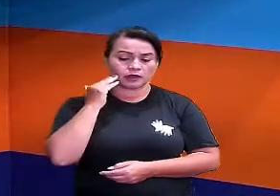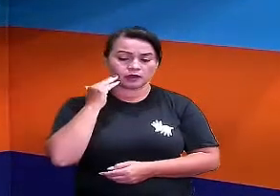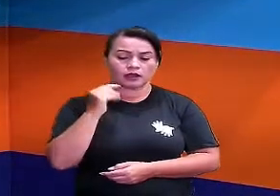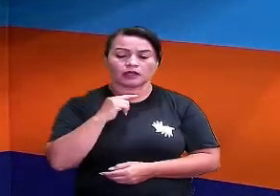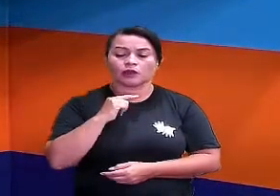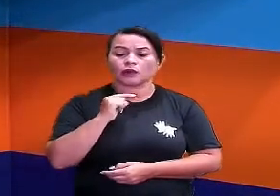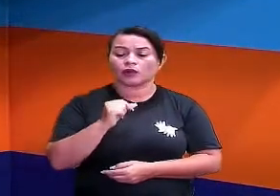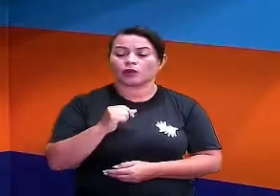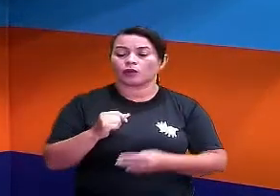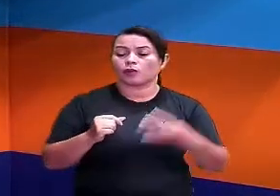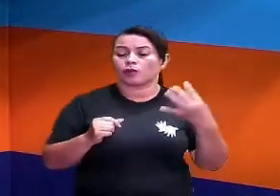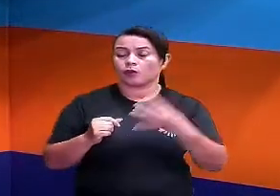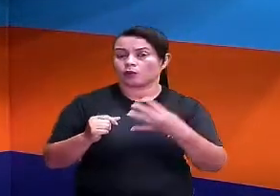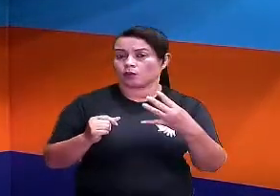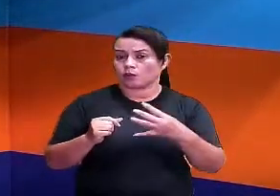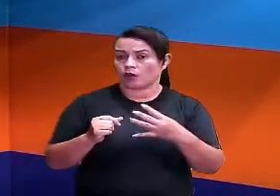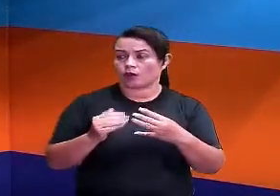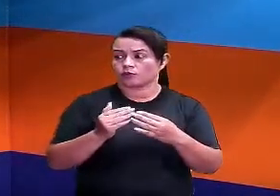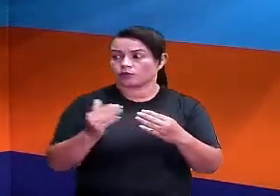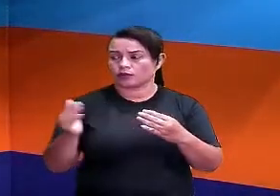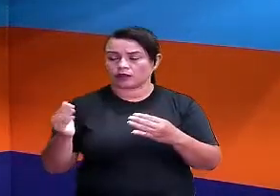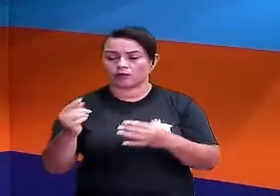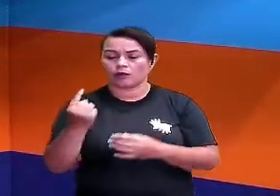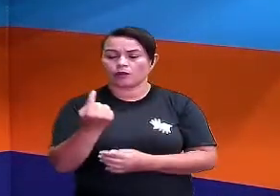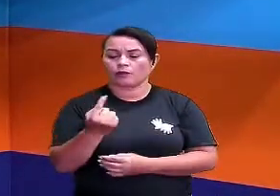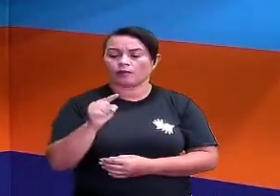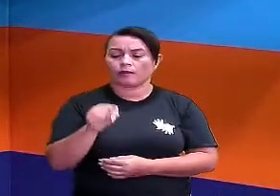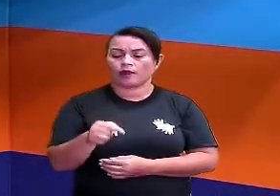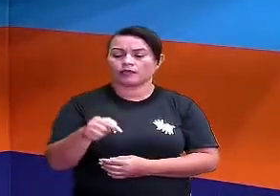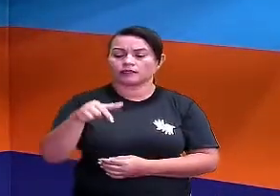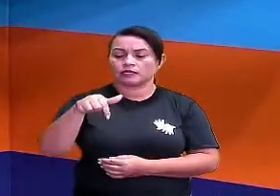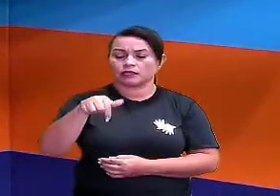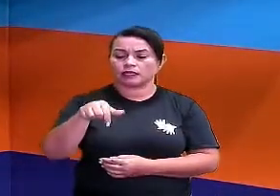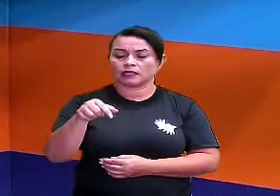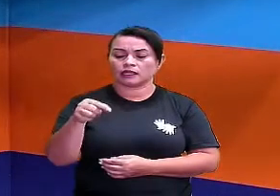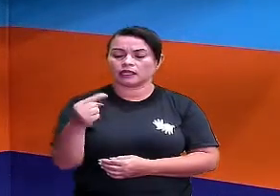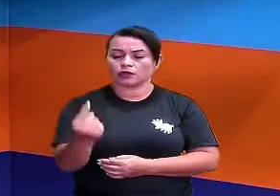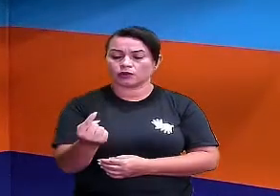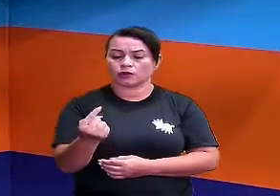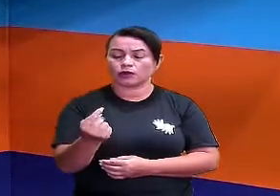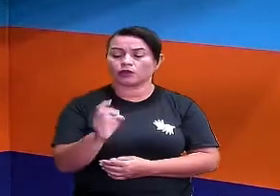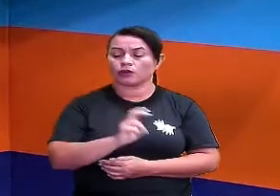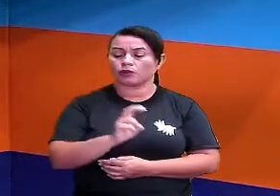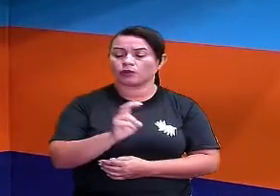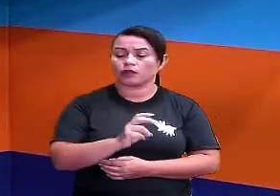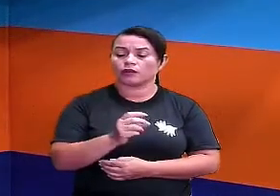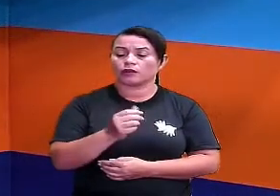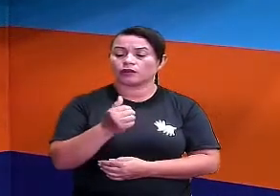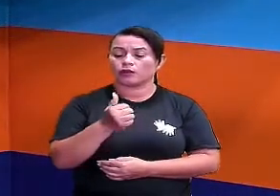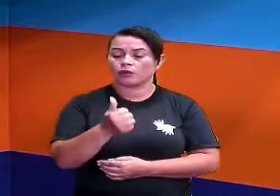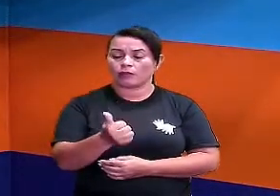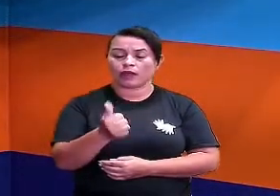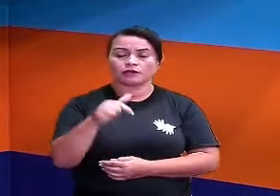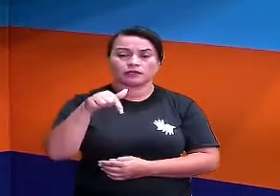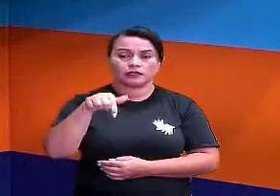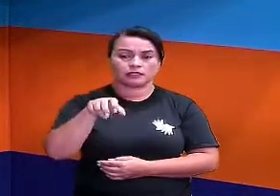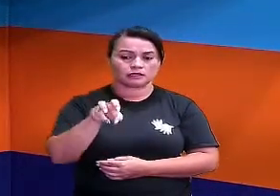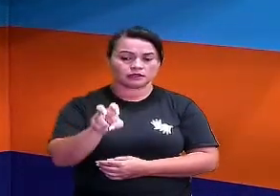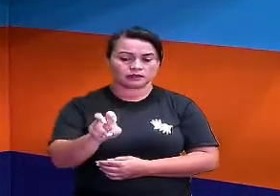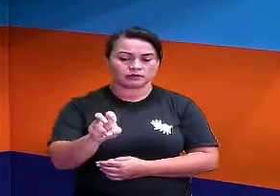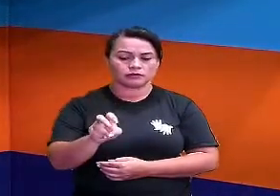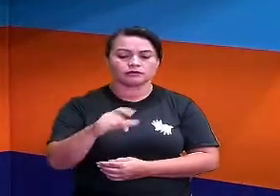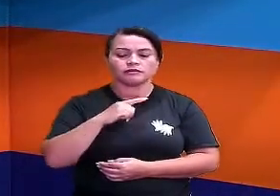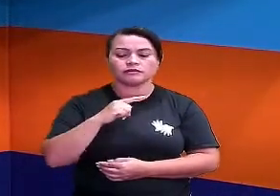eu tenho que o quarto termo da sequência é 1,71 m e o quinto termo da sequência é 1,75 m. Então,